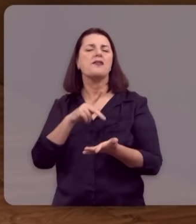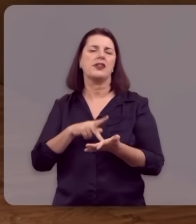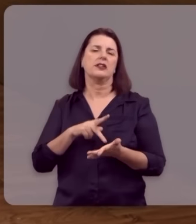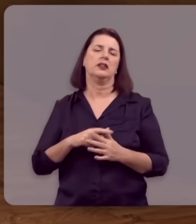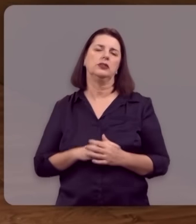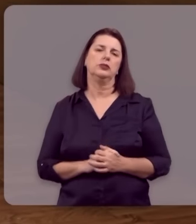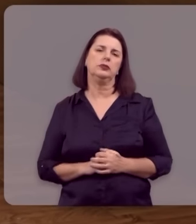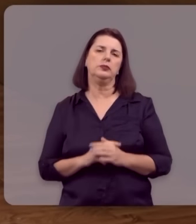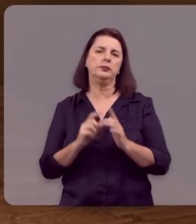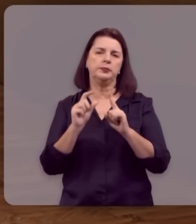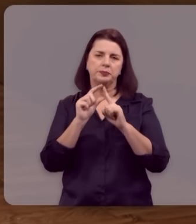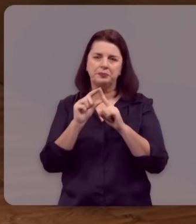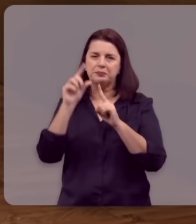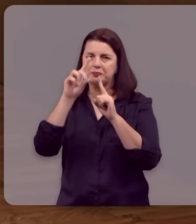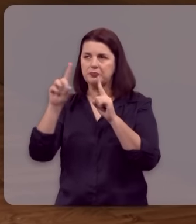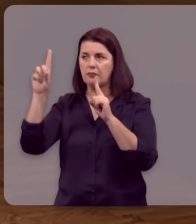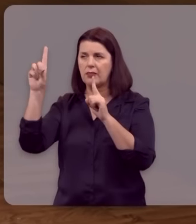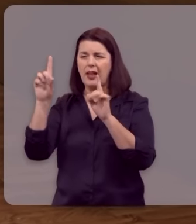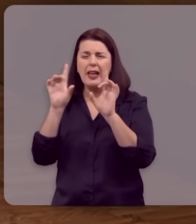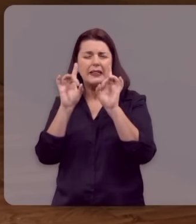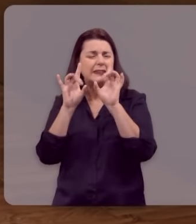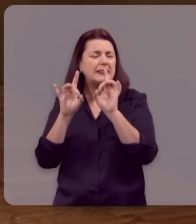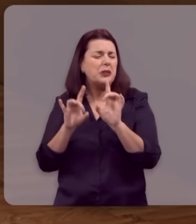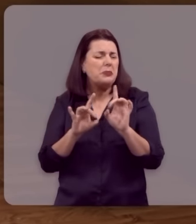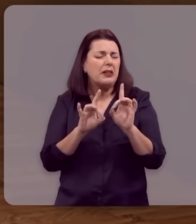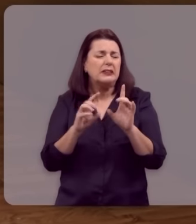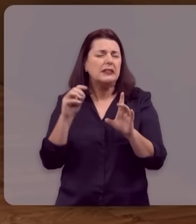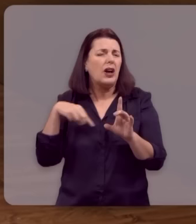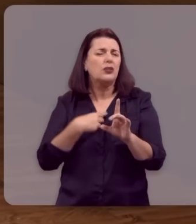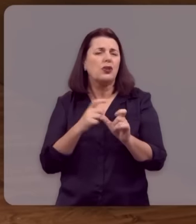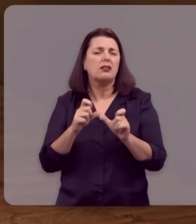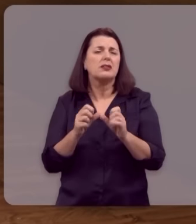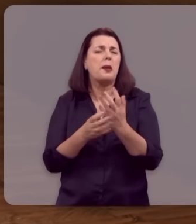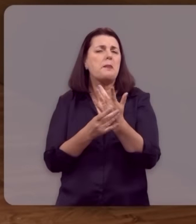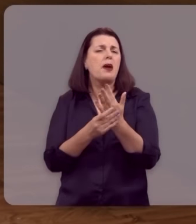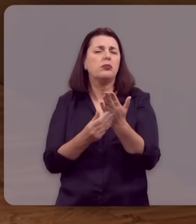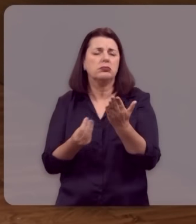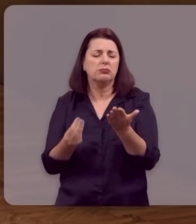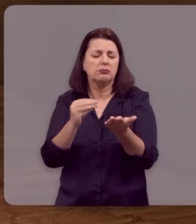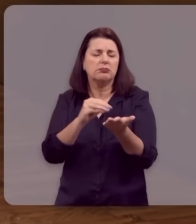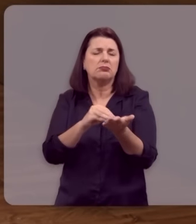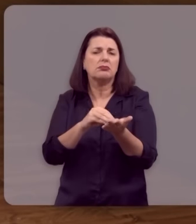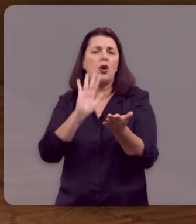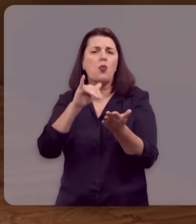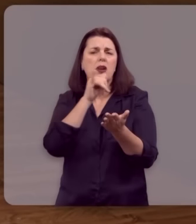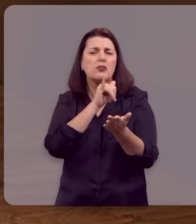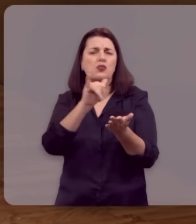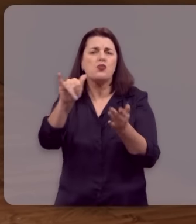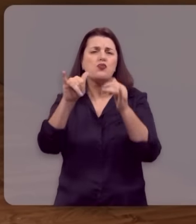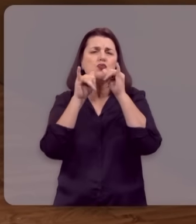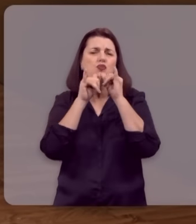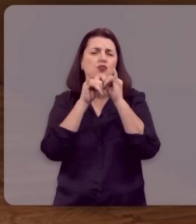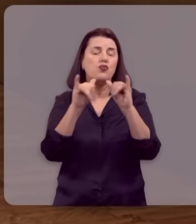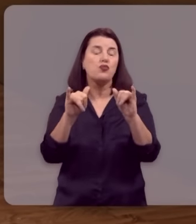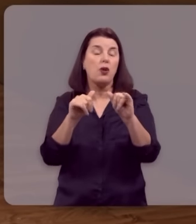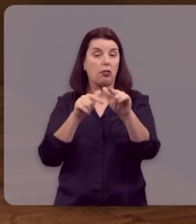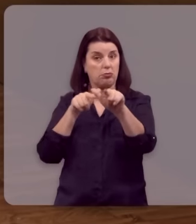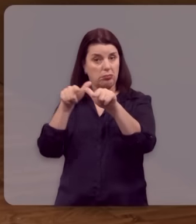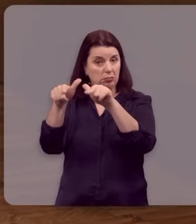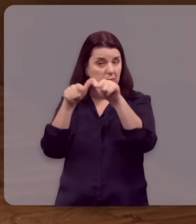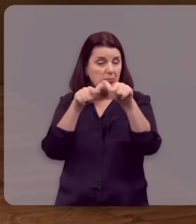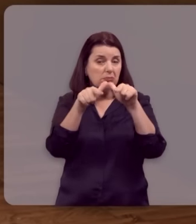A palavra de Deus é um tesouro precioso que temos nas mãos. Quando a proclamamos,